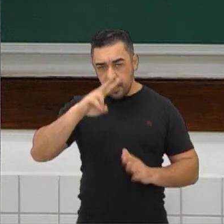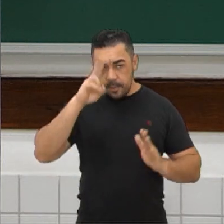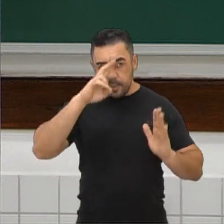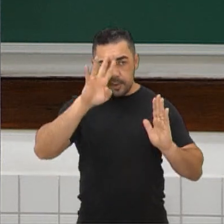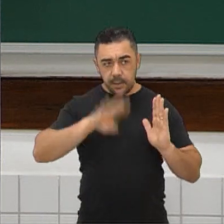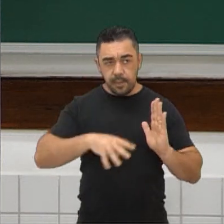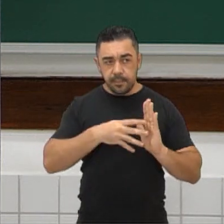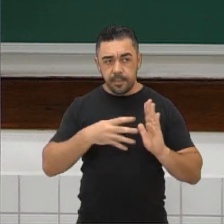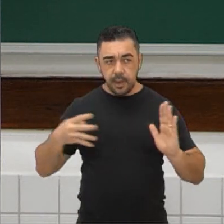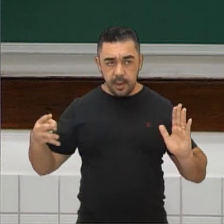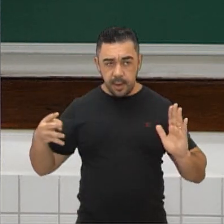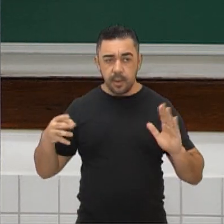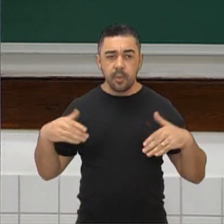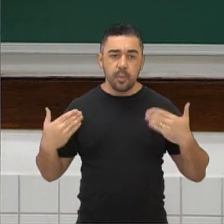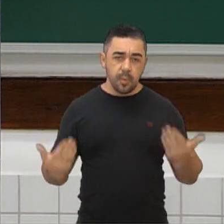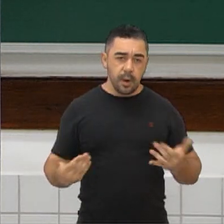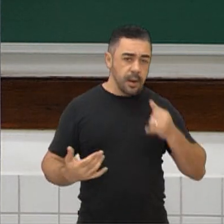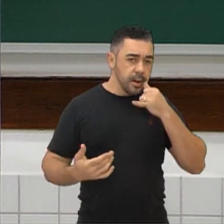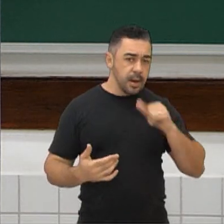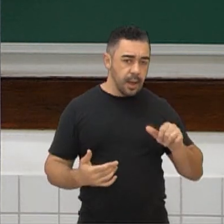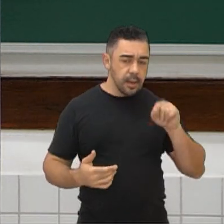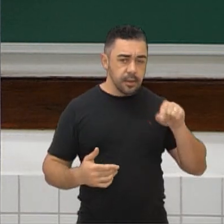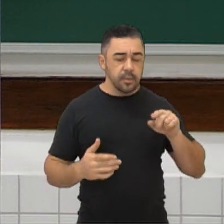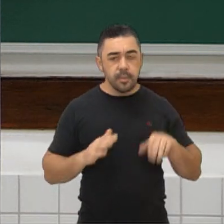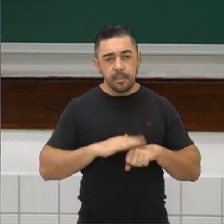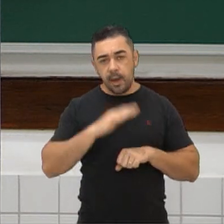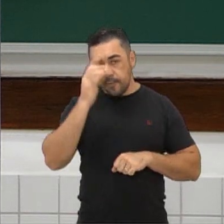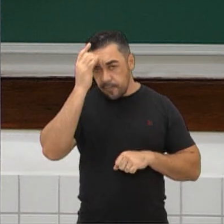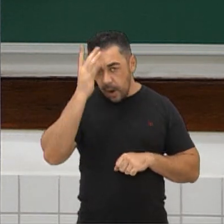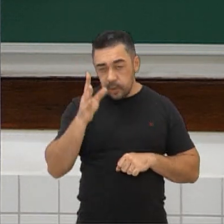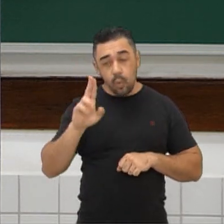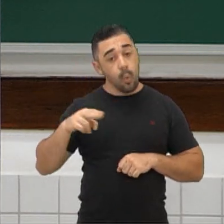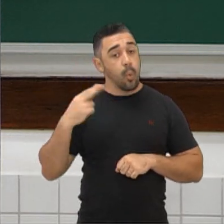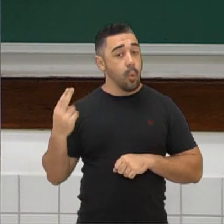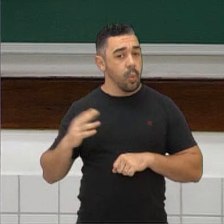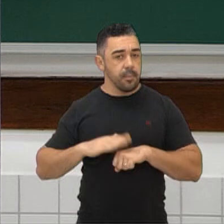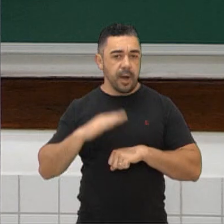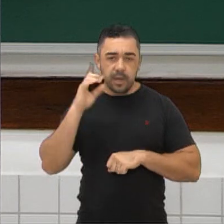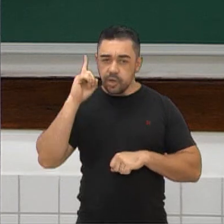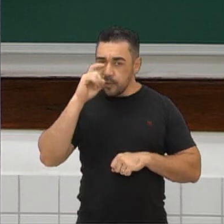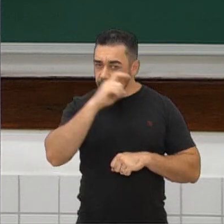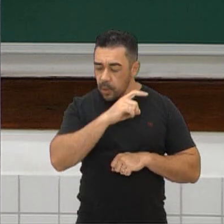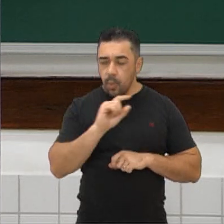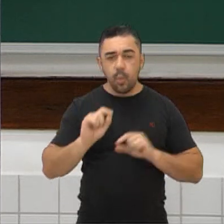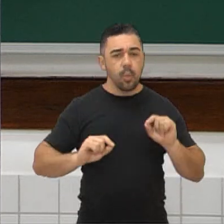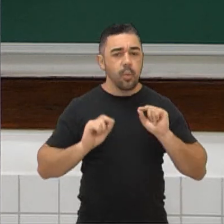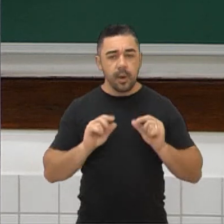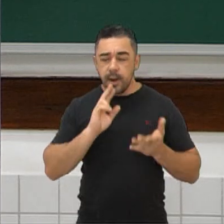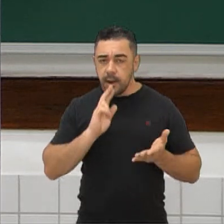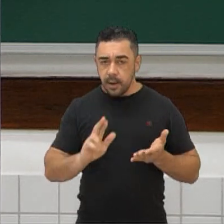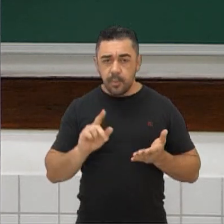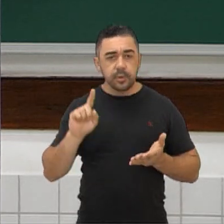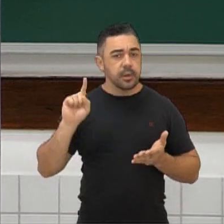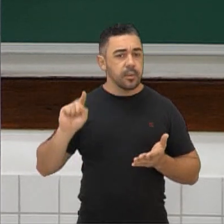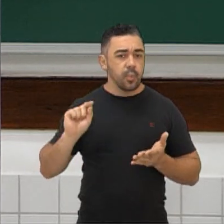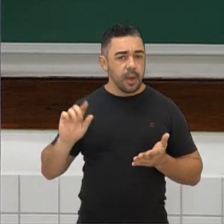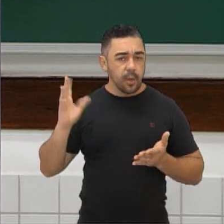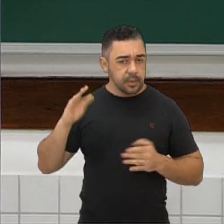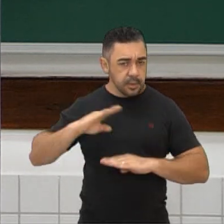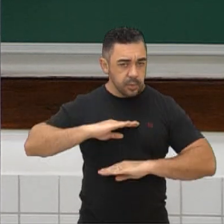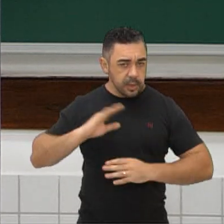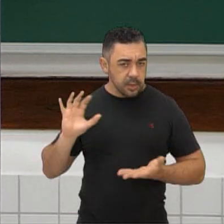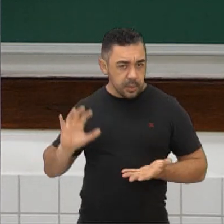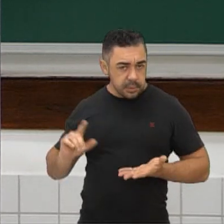lá? Qual vai ser a eletrodeposição mais fácil ou mais difícil para poder responder o que vai acontecer numa situação como